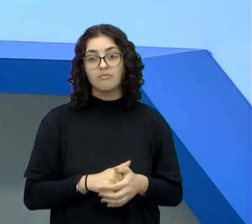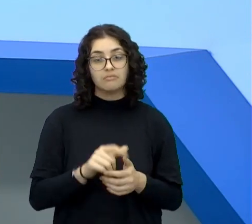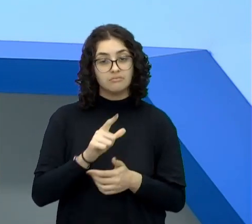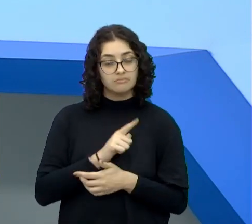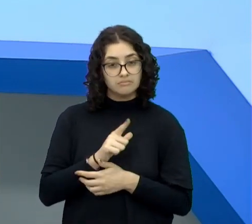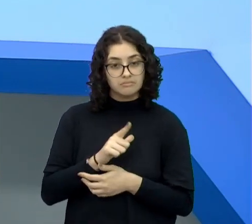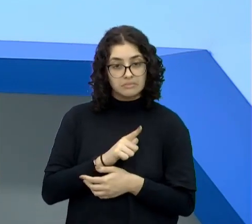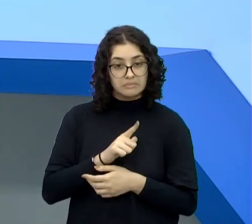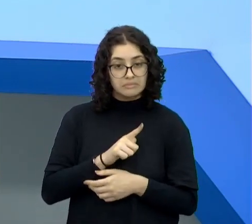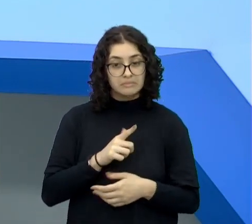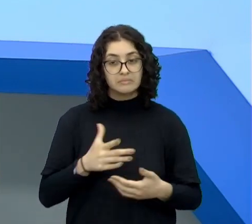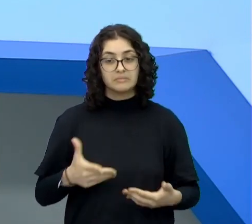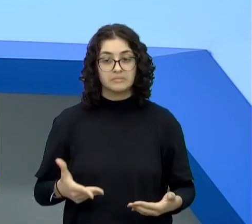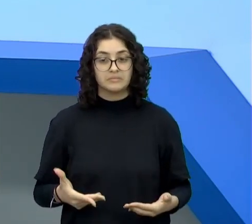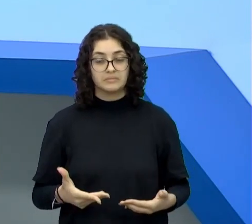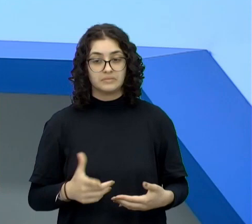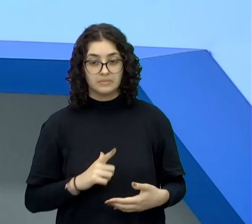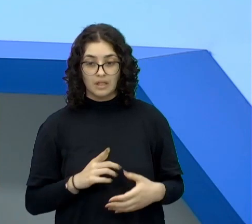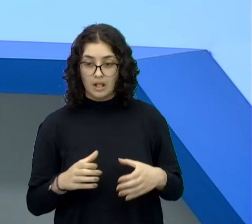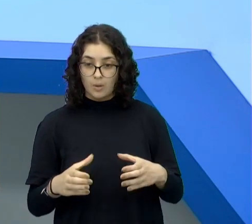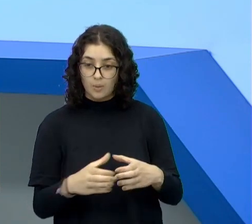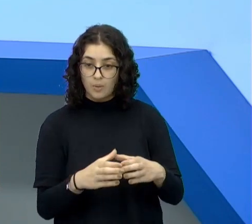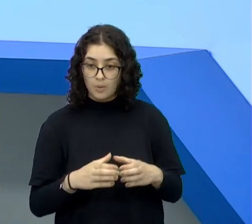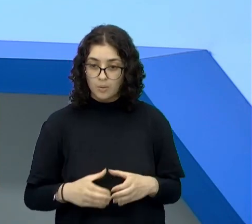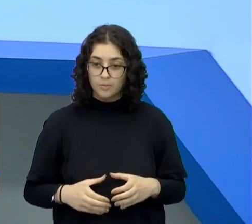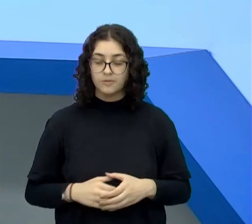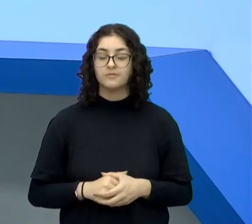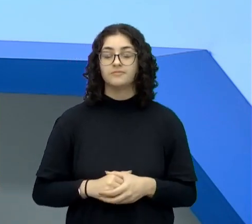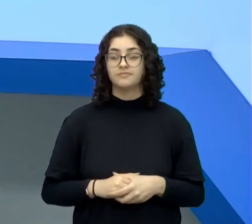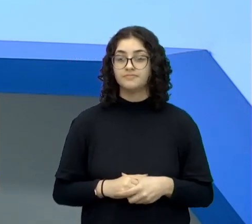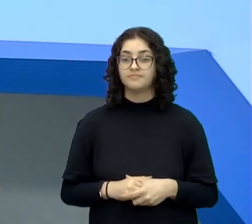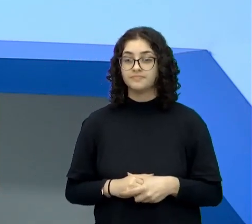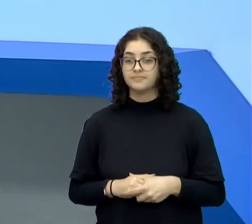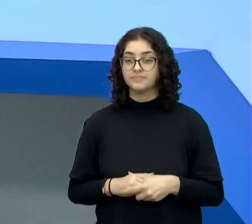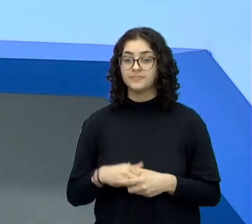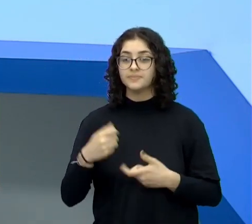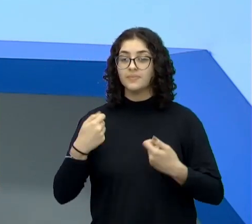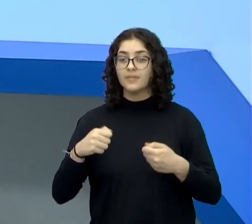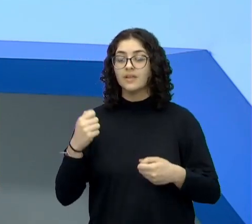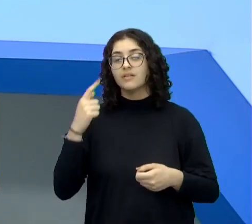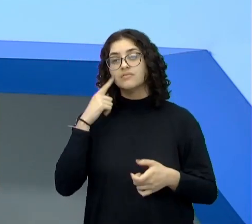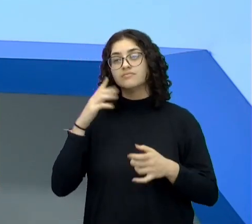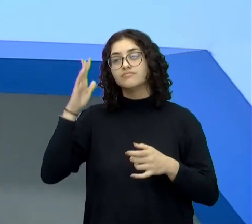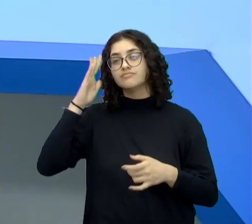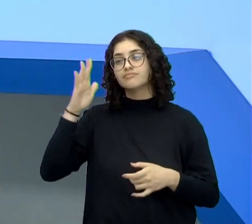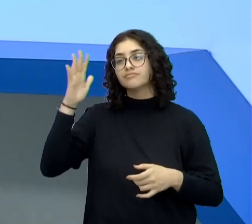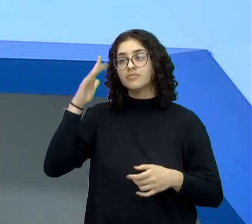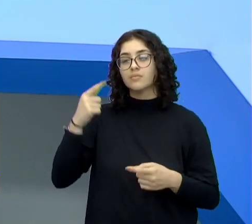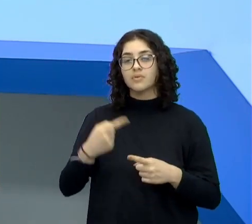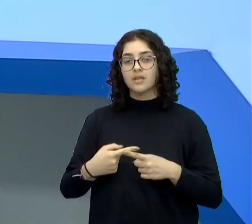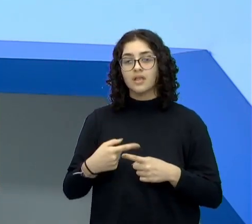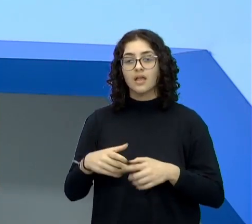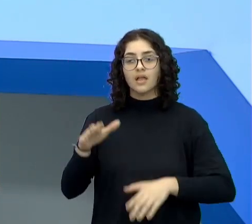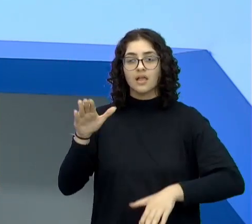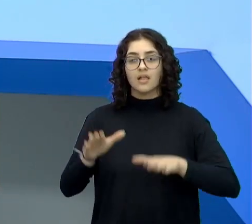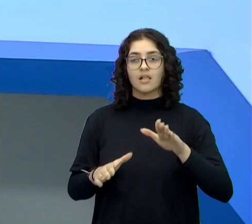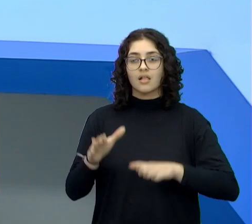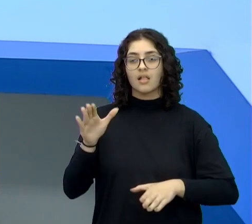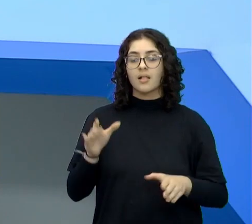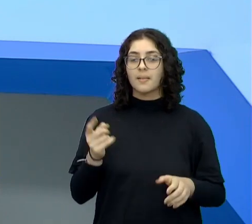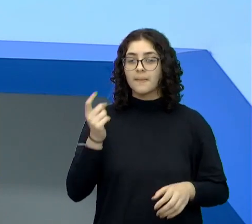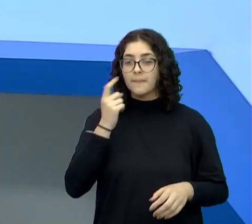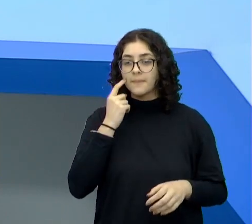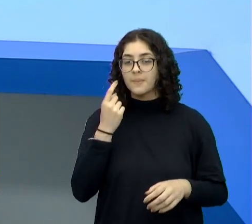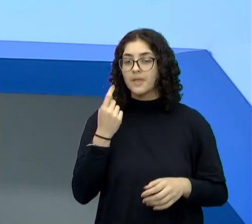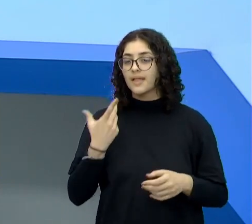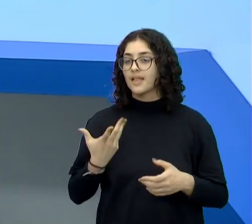que realmente a gente tem esses grupos? Então é necessário a gente fazer essa reflexão, porque às vezes a gente acha que tudo está